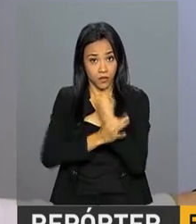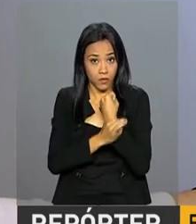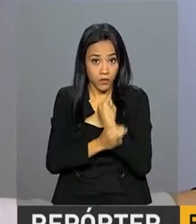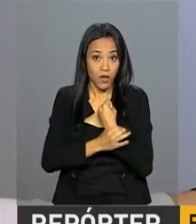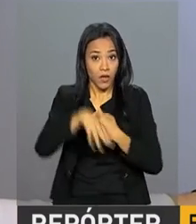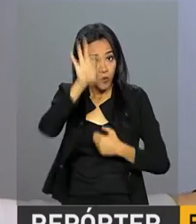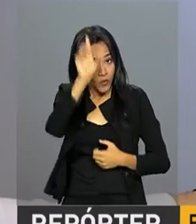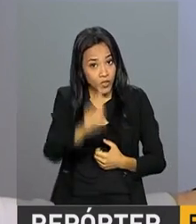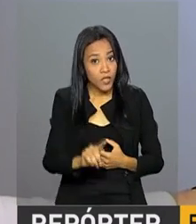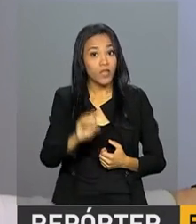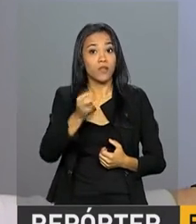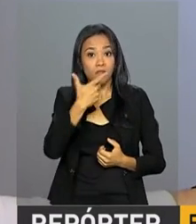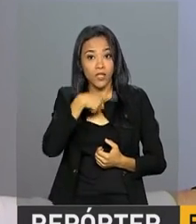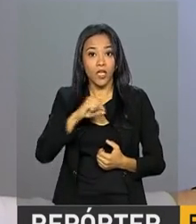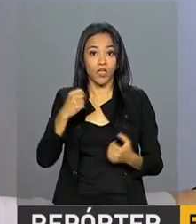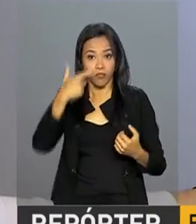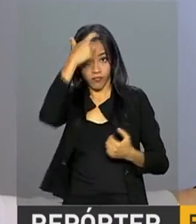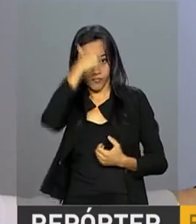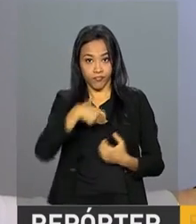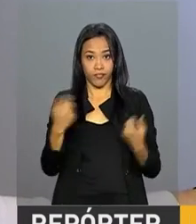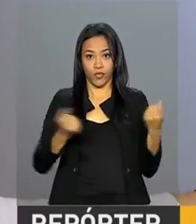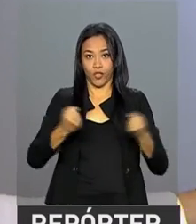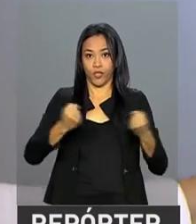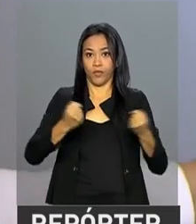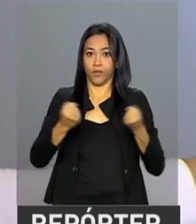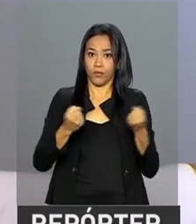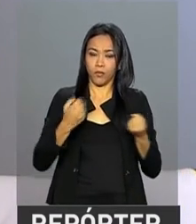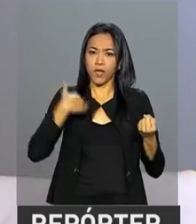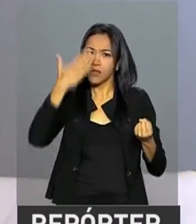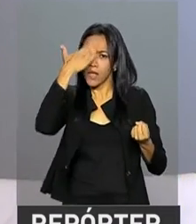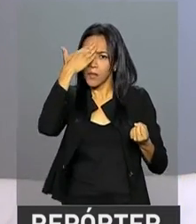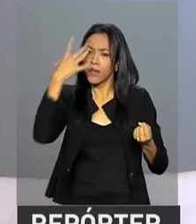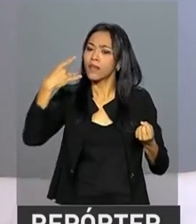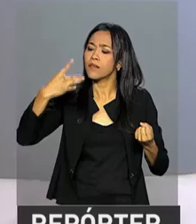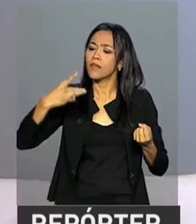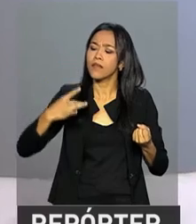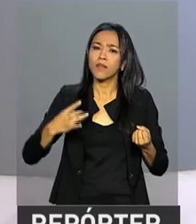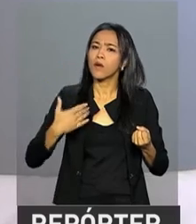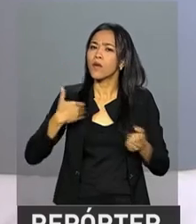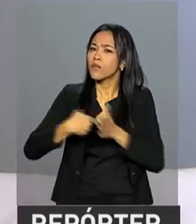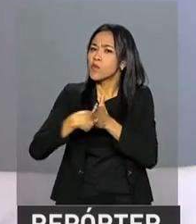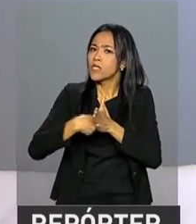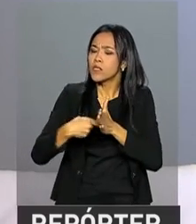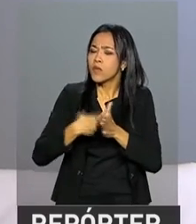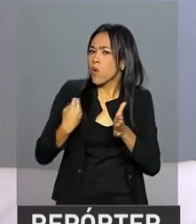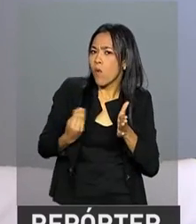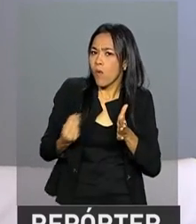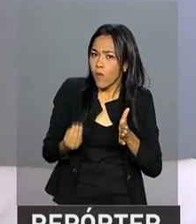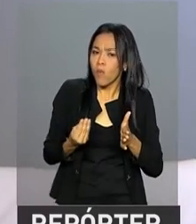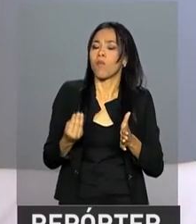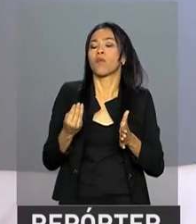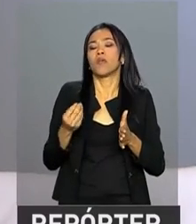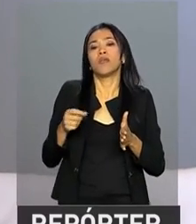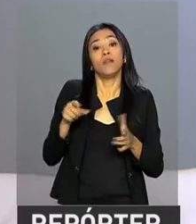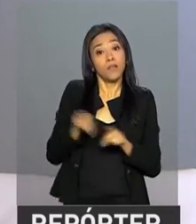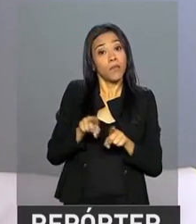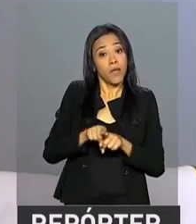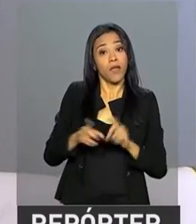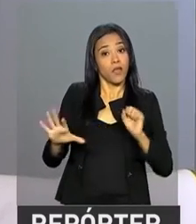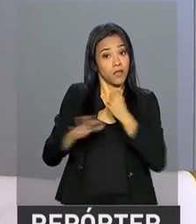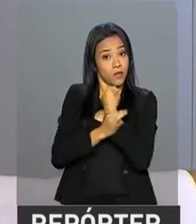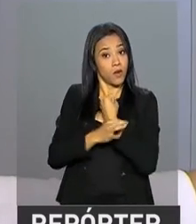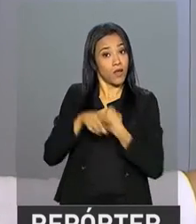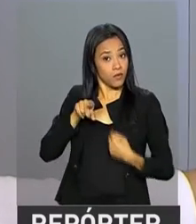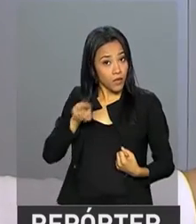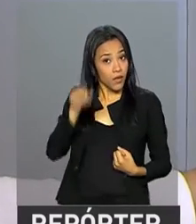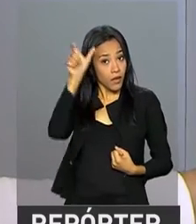direitos do condutor de saber o resultado detalhado do seu exame e fica garantido para ele todo o